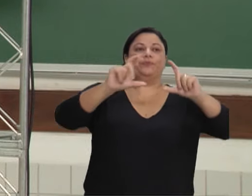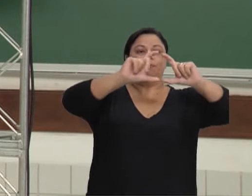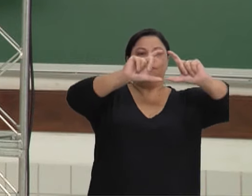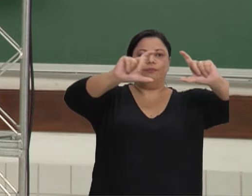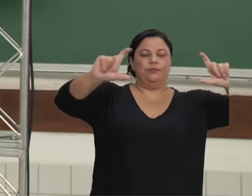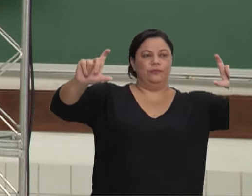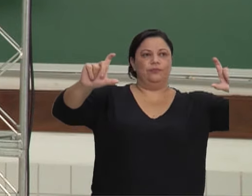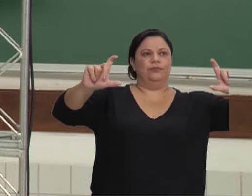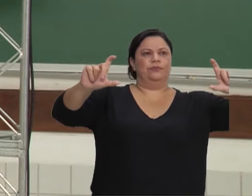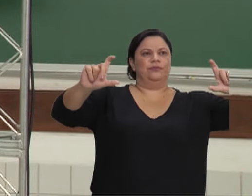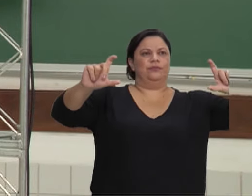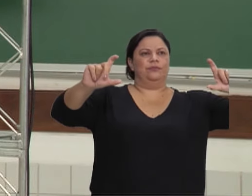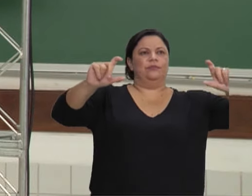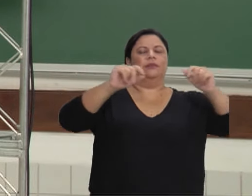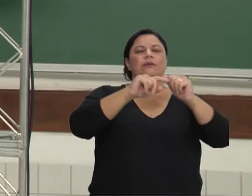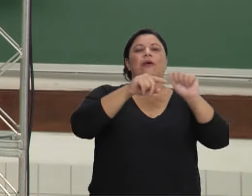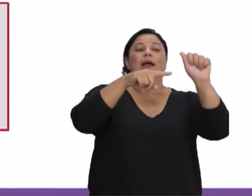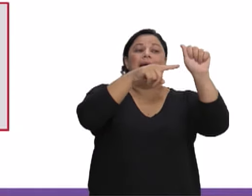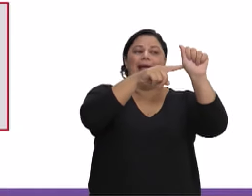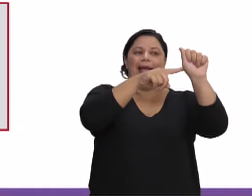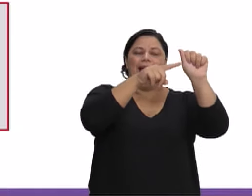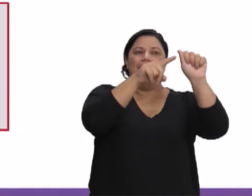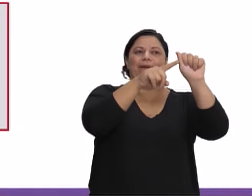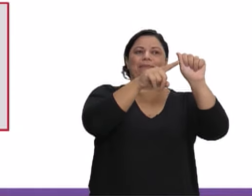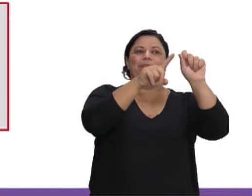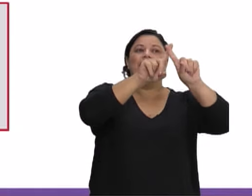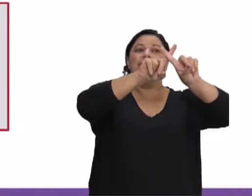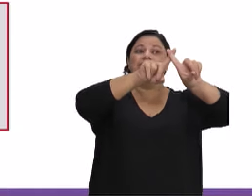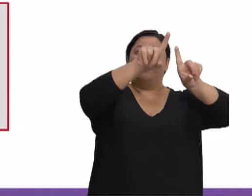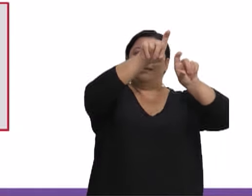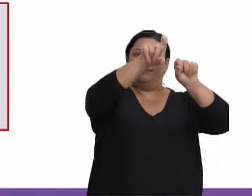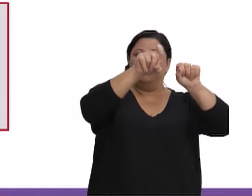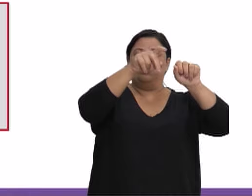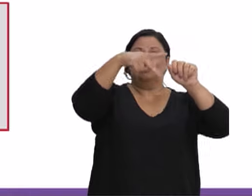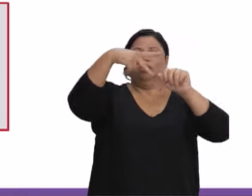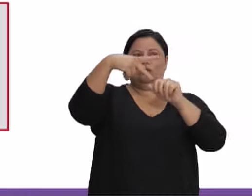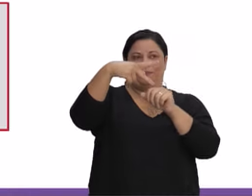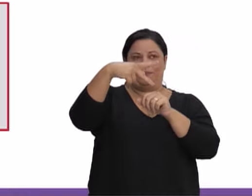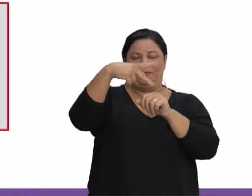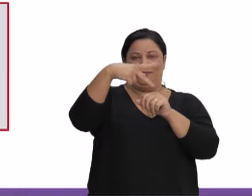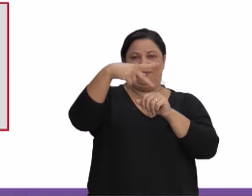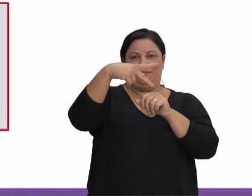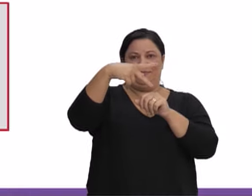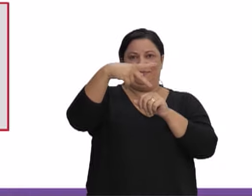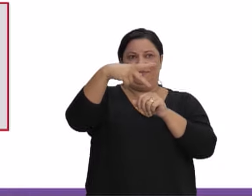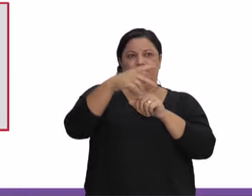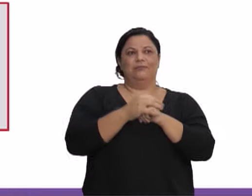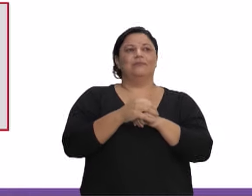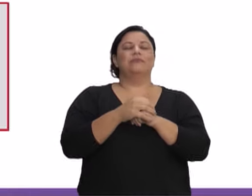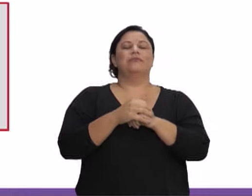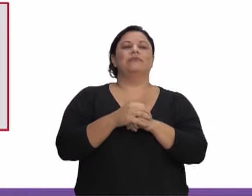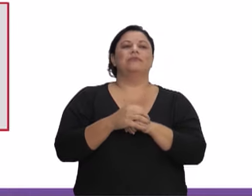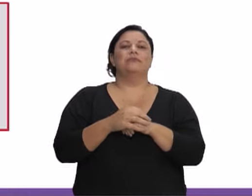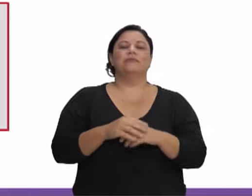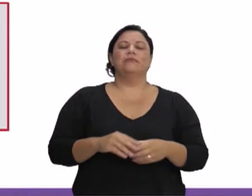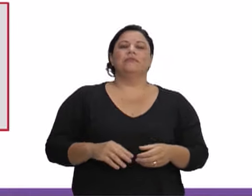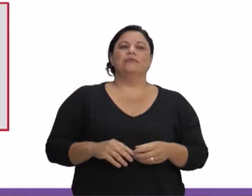módulo de A vezes x de P. O A eu vou pegar aqui da